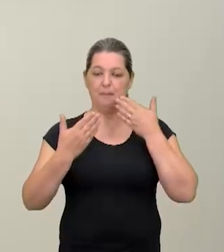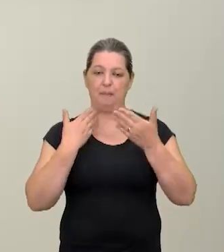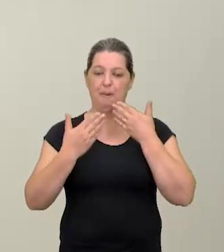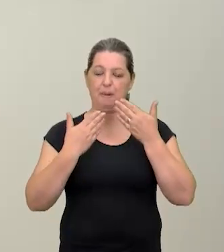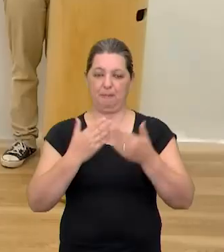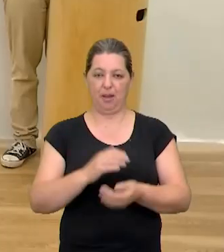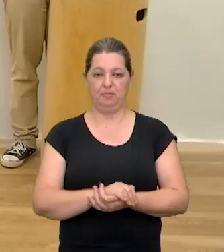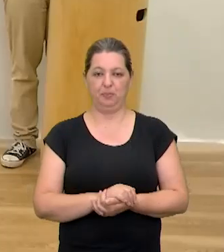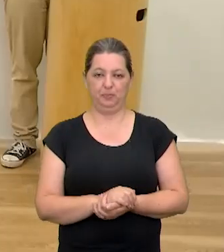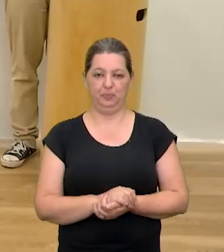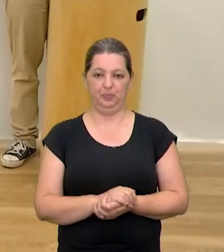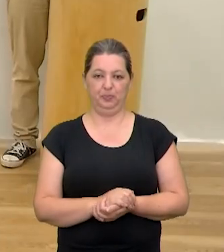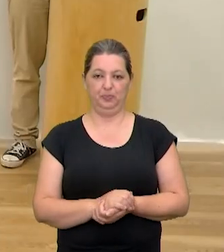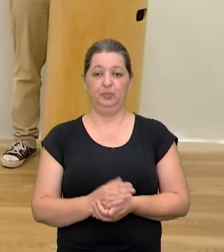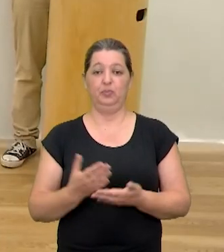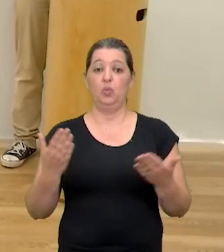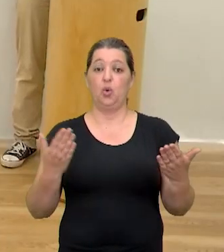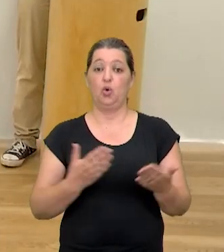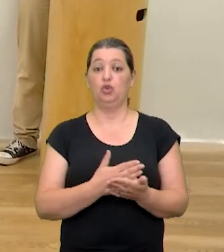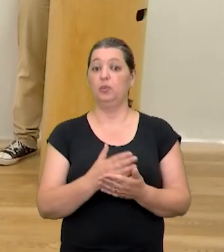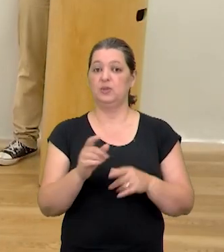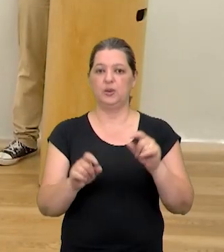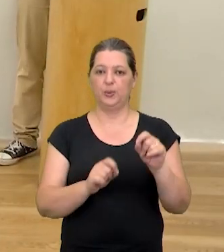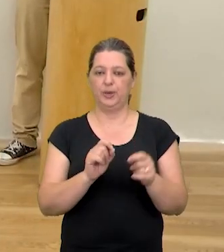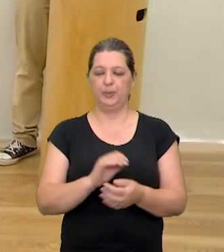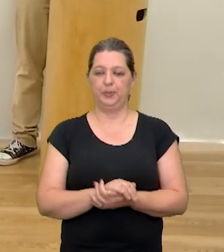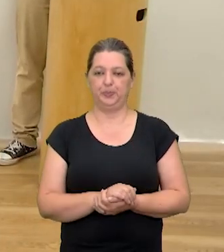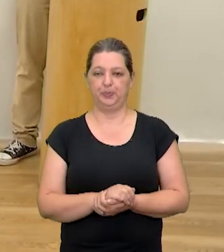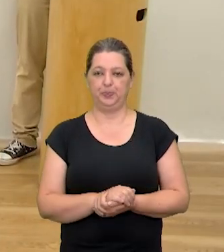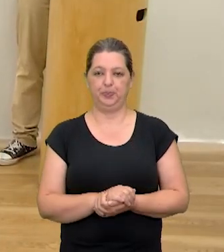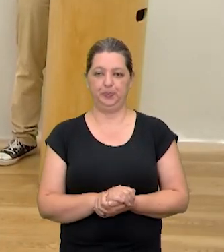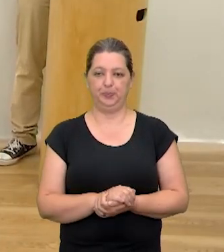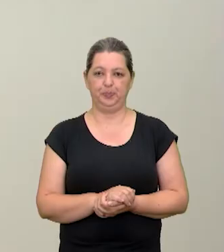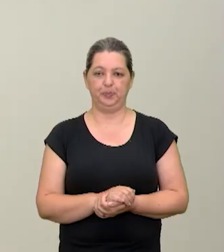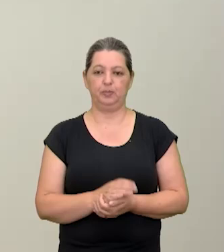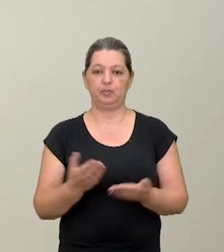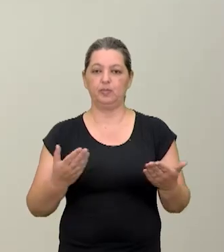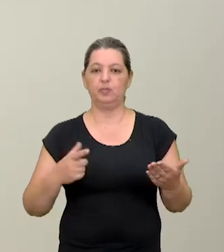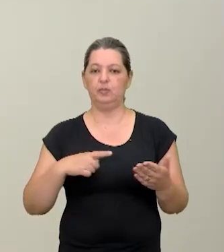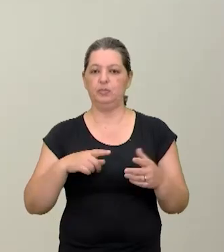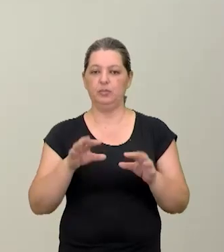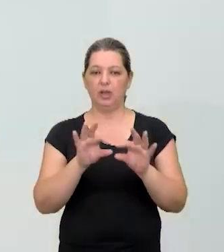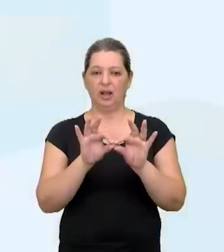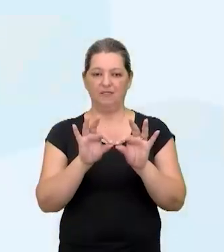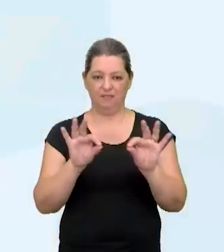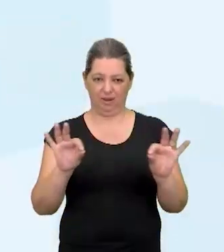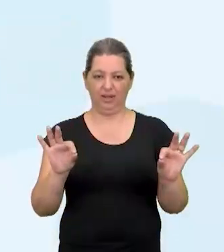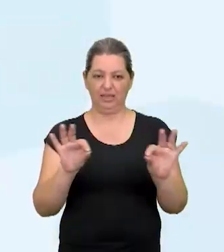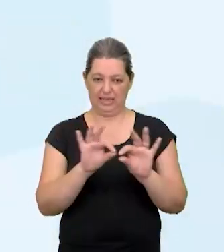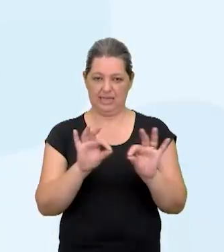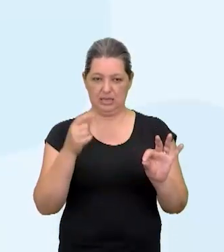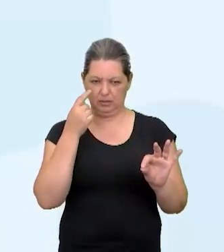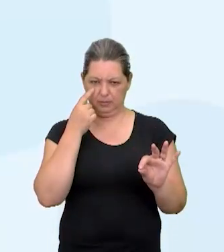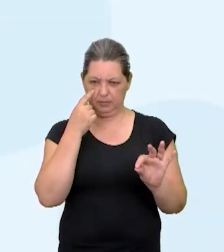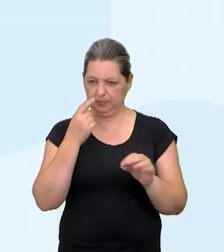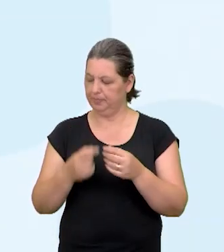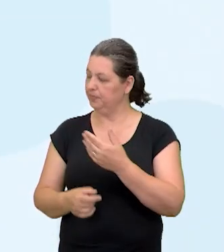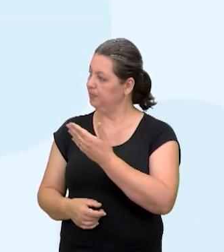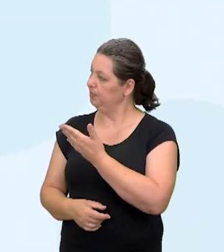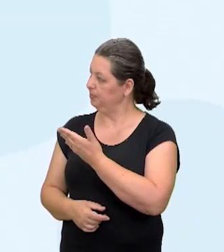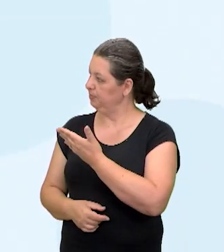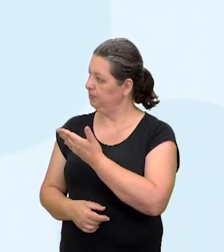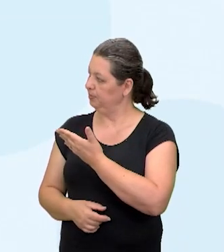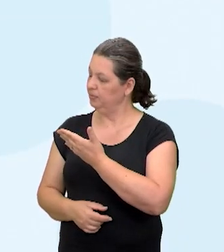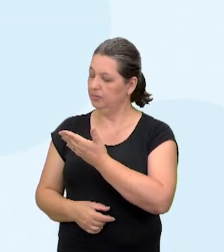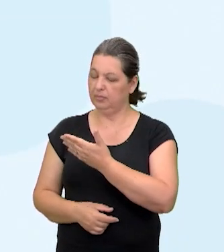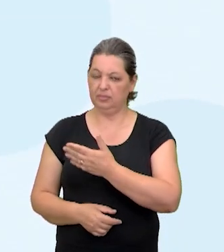tá? Então vamos começar o seguinte. Hoje nós vamos começar com uma frase aqui. Vamos dar uma olhada nessa frase aqui?